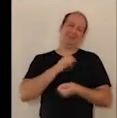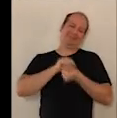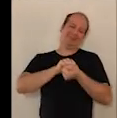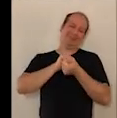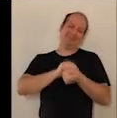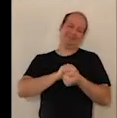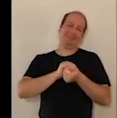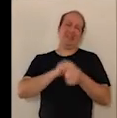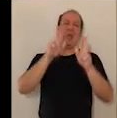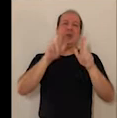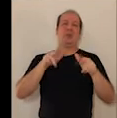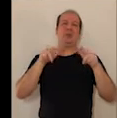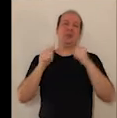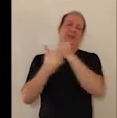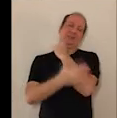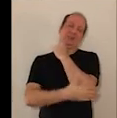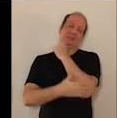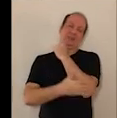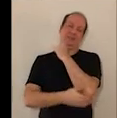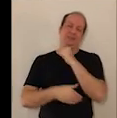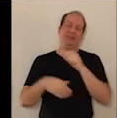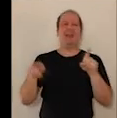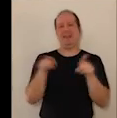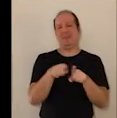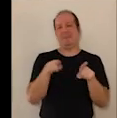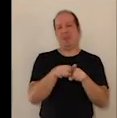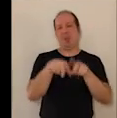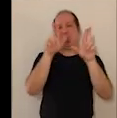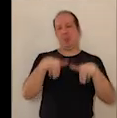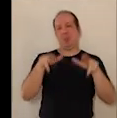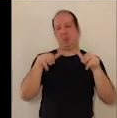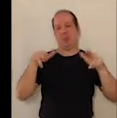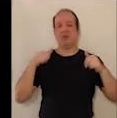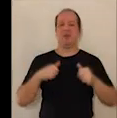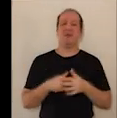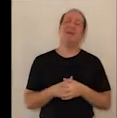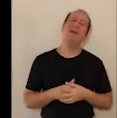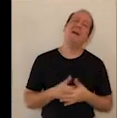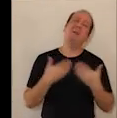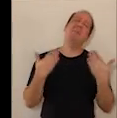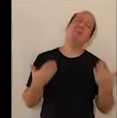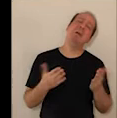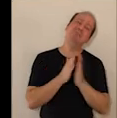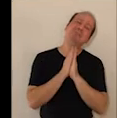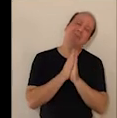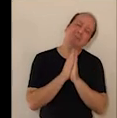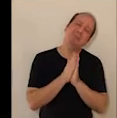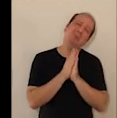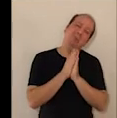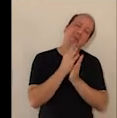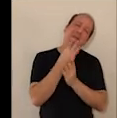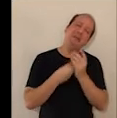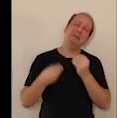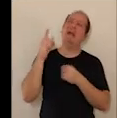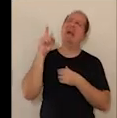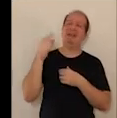levar pela desconfiança e pelo ciúme. Pela Santíssima Trindade, eu vou